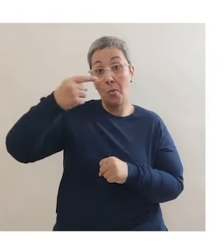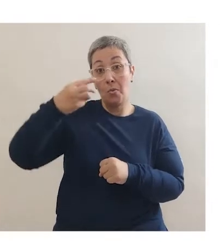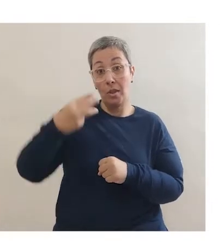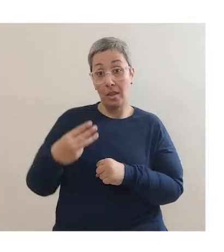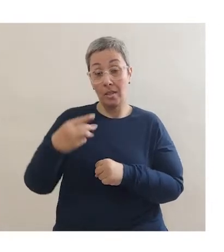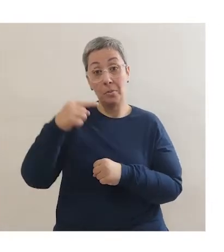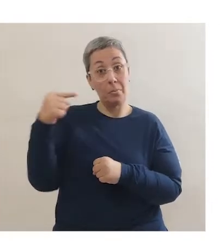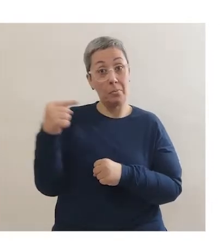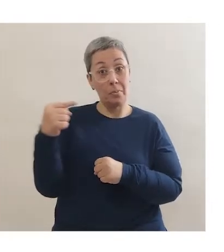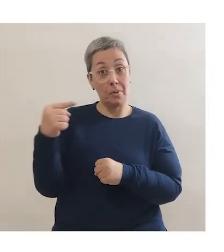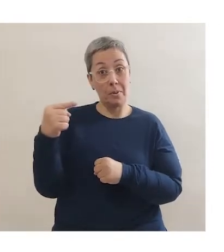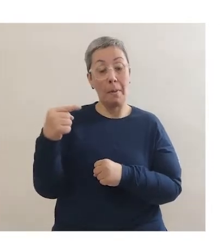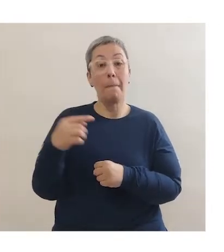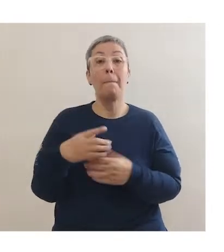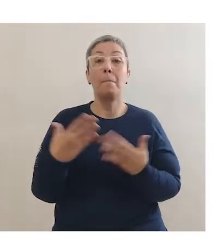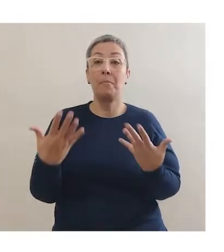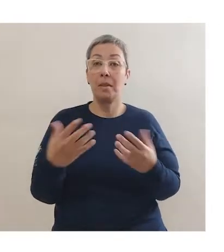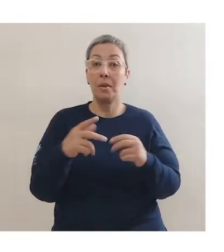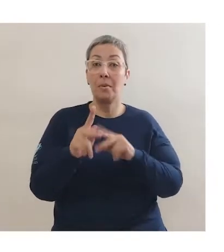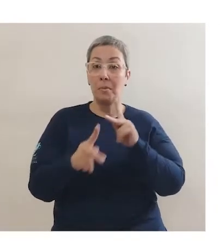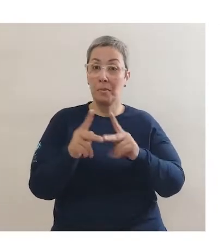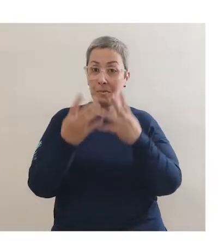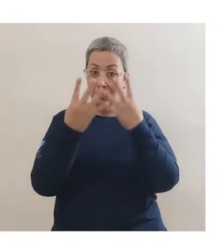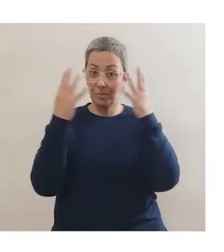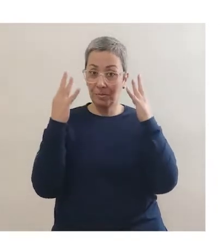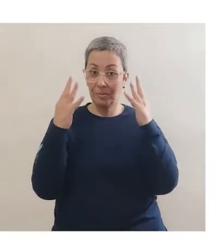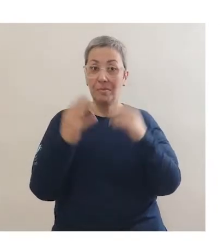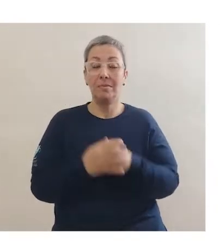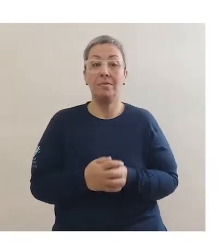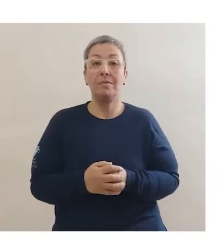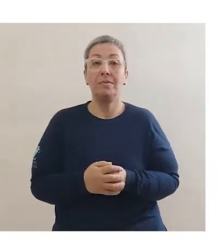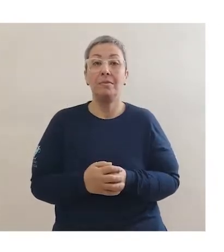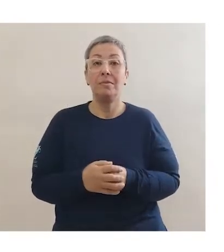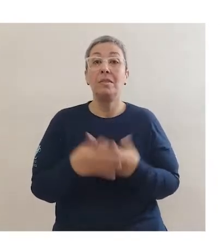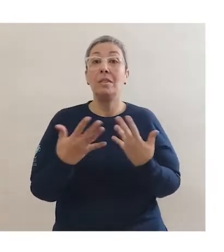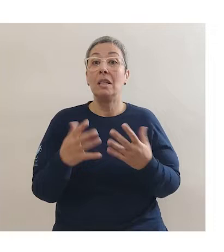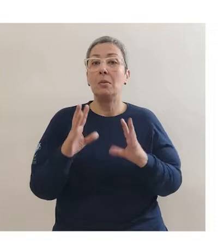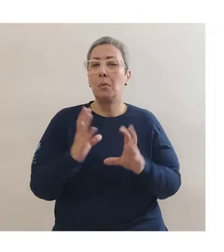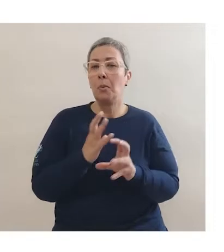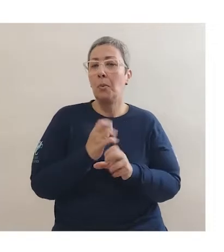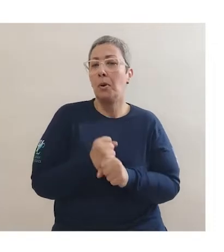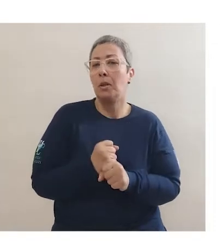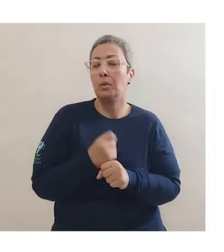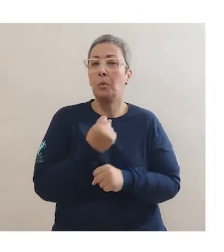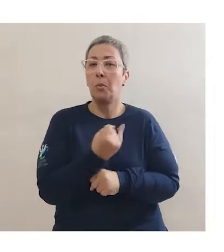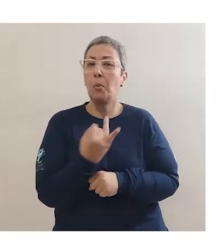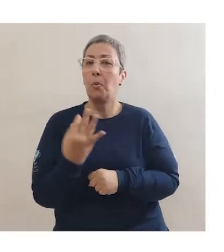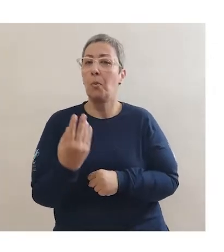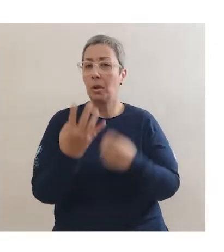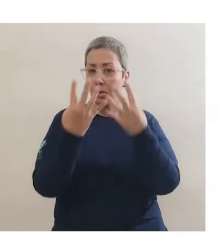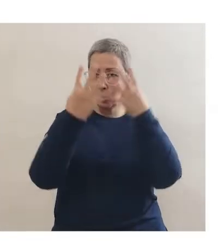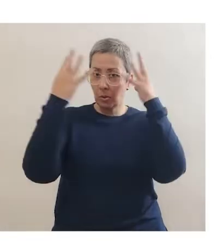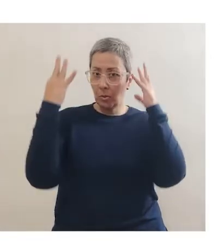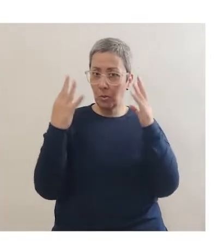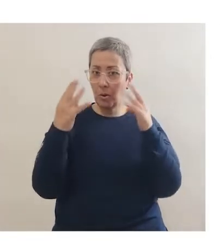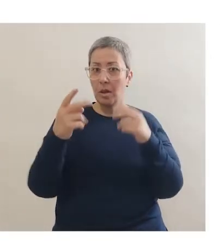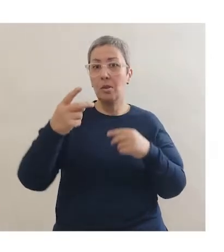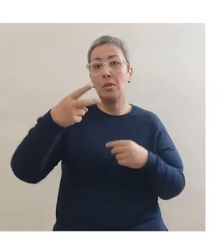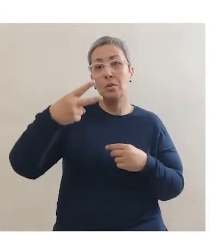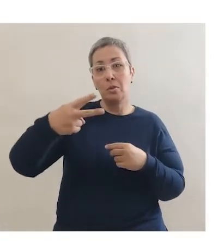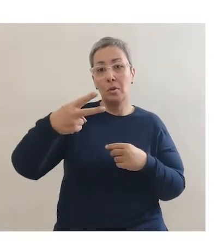14.070. O primeiro representa a casa da dezena de milhar, que é o número